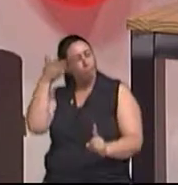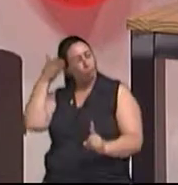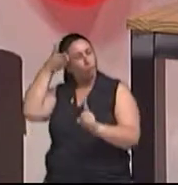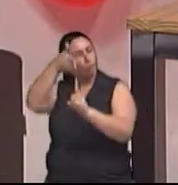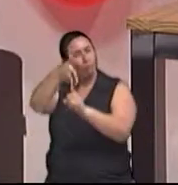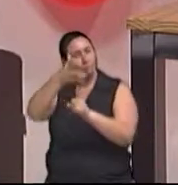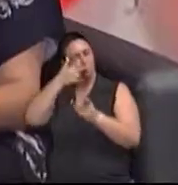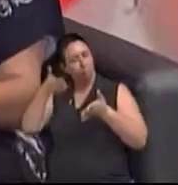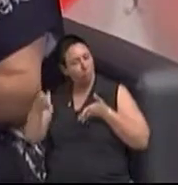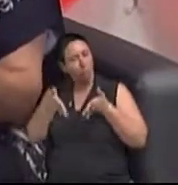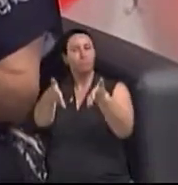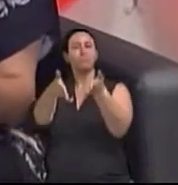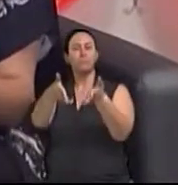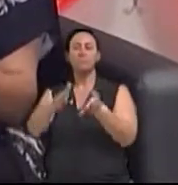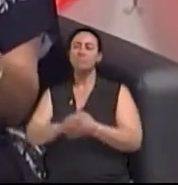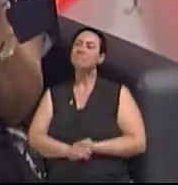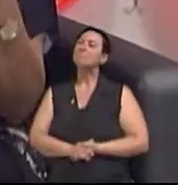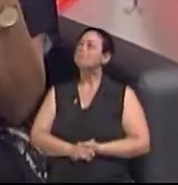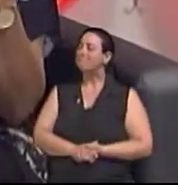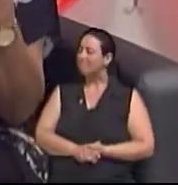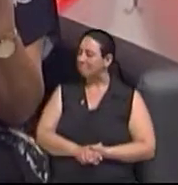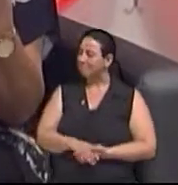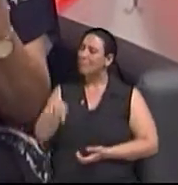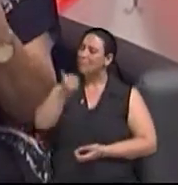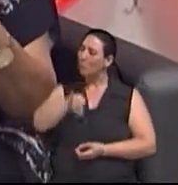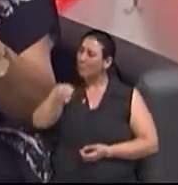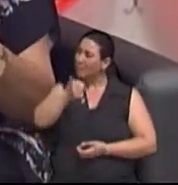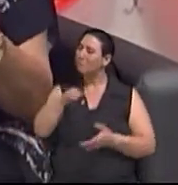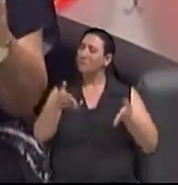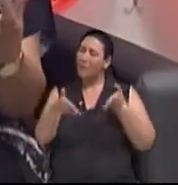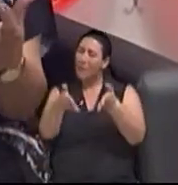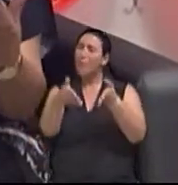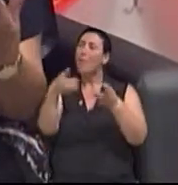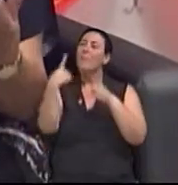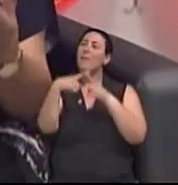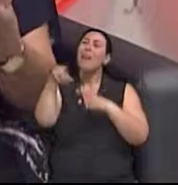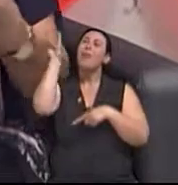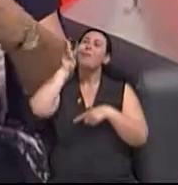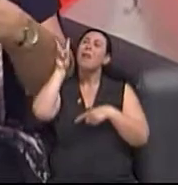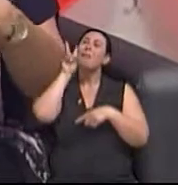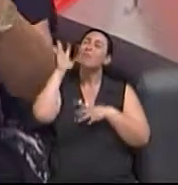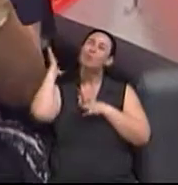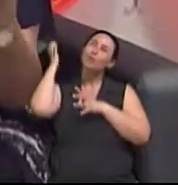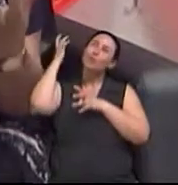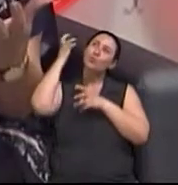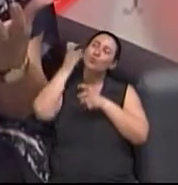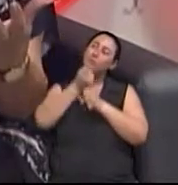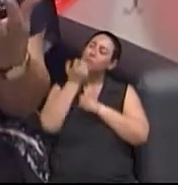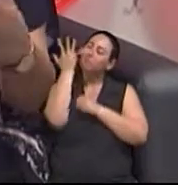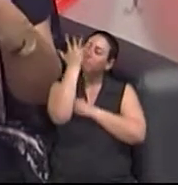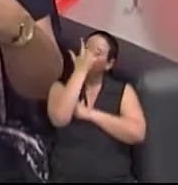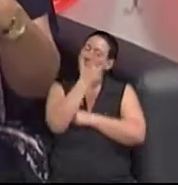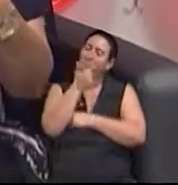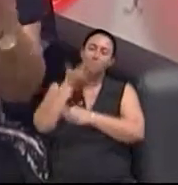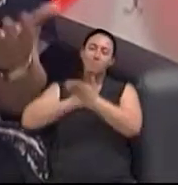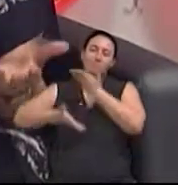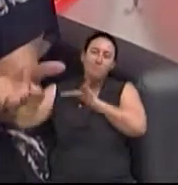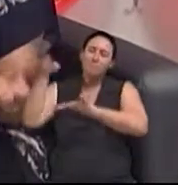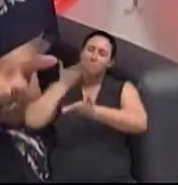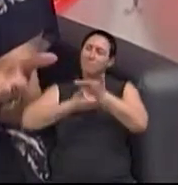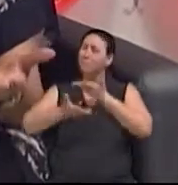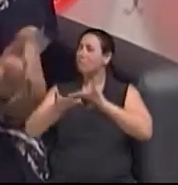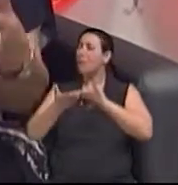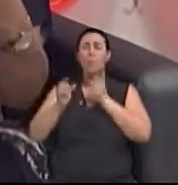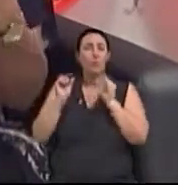caminhada né e ficar com aquelas lembranças da caminhada bonita da caminhada de troca e ela só tá